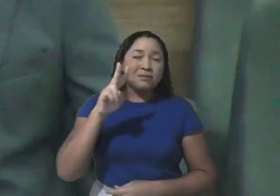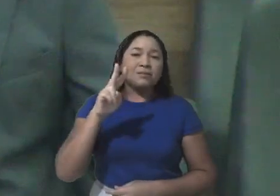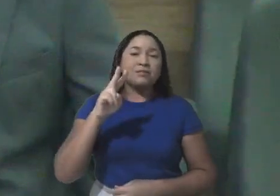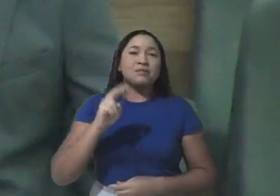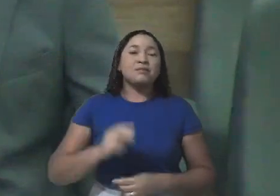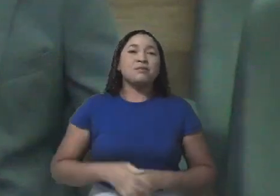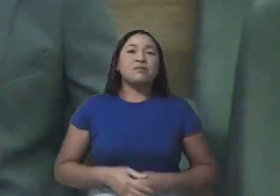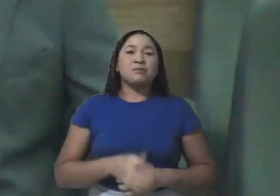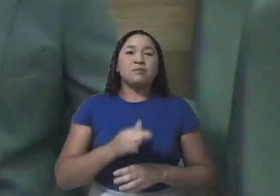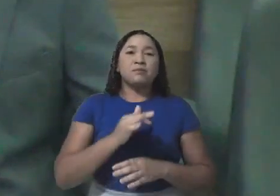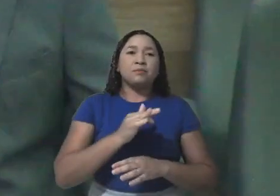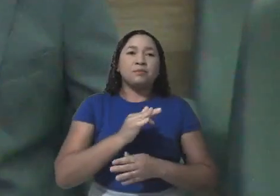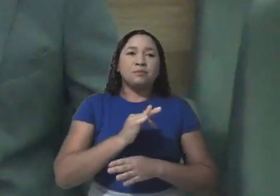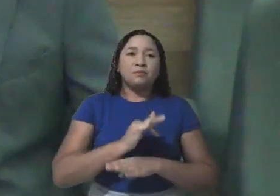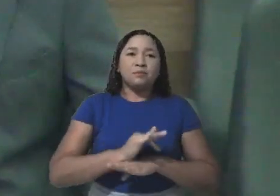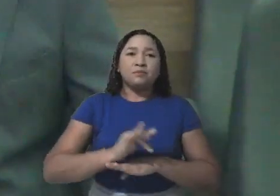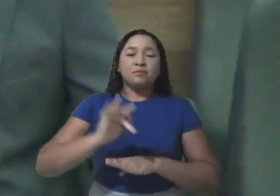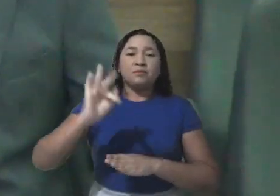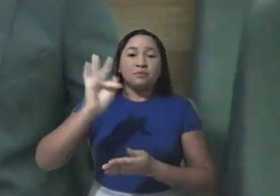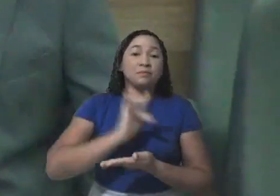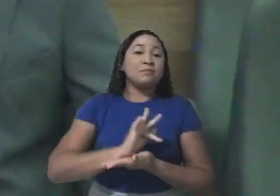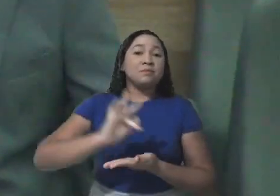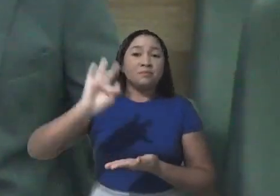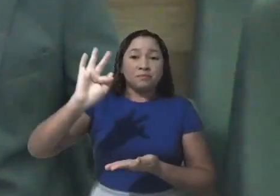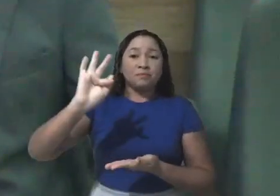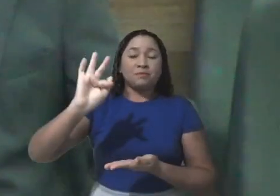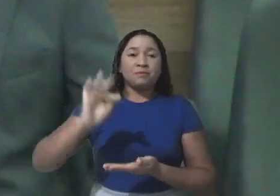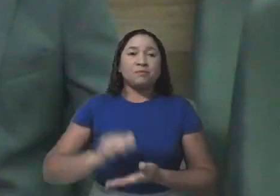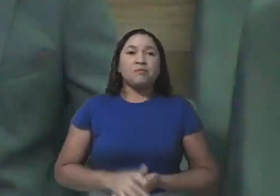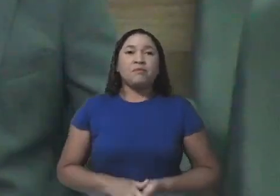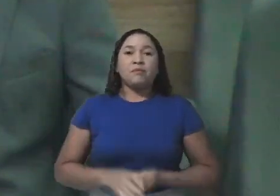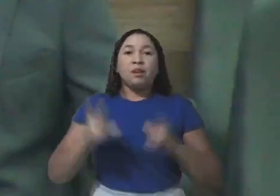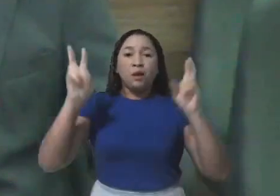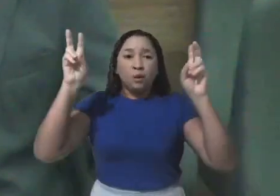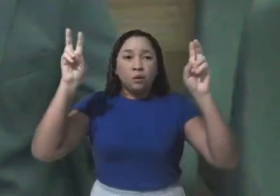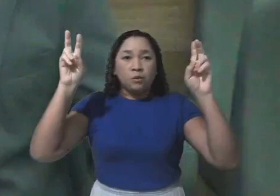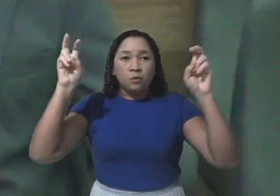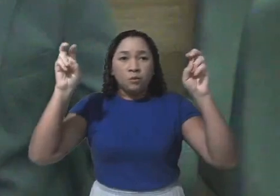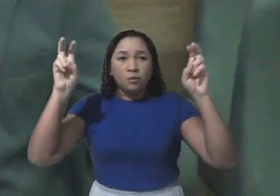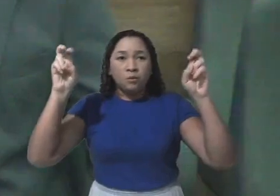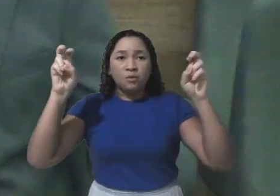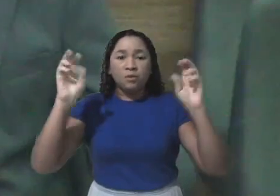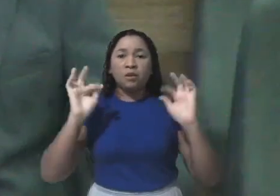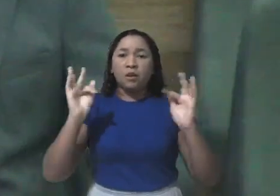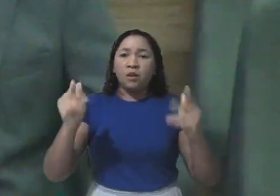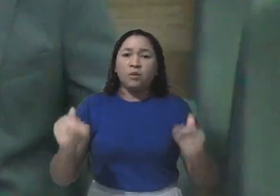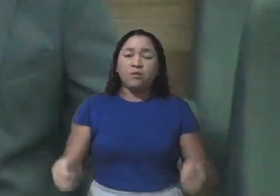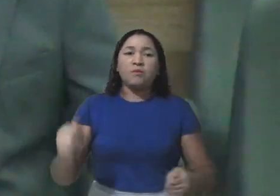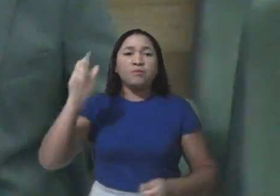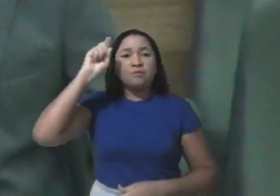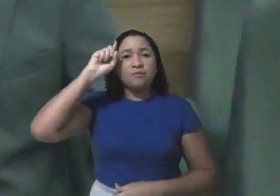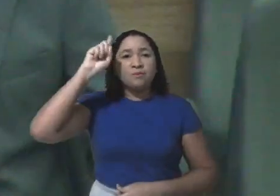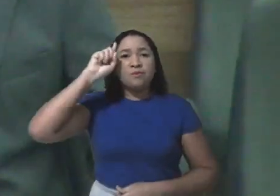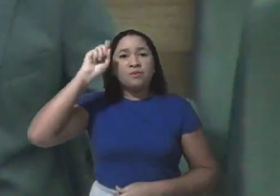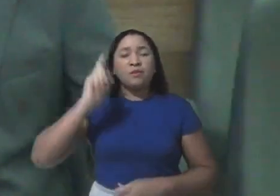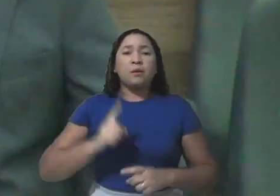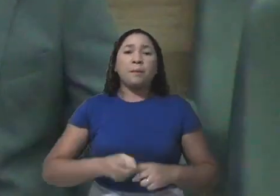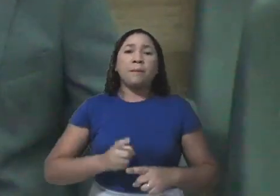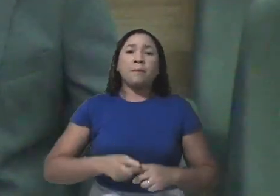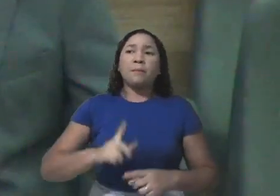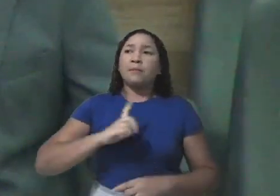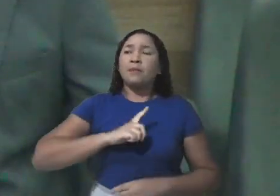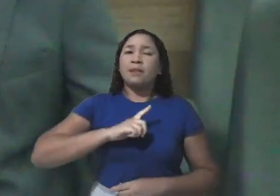teve de escrever aos irmãos de Tessalônica acerca do assunto do fim dos últimos dias, porque haviam